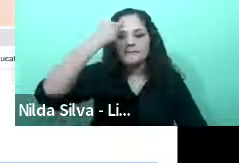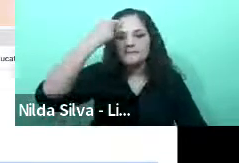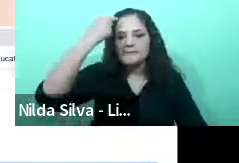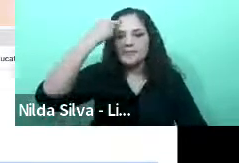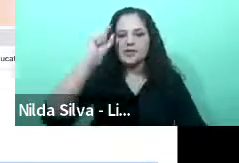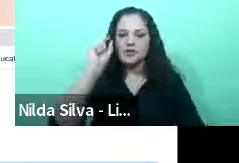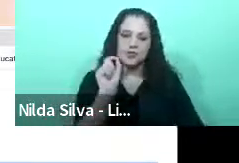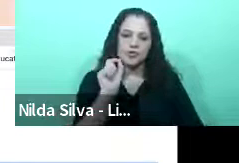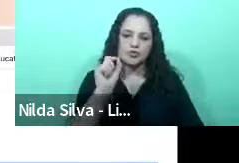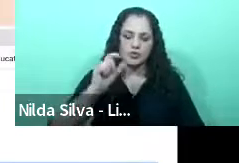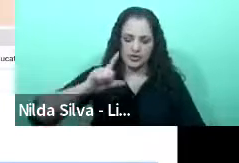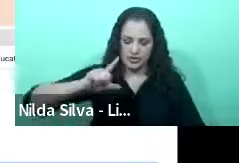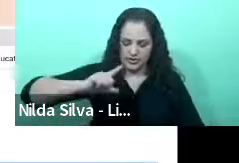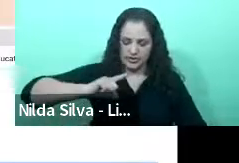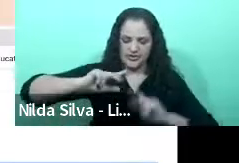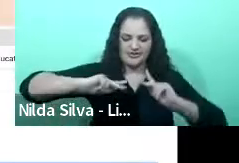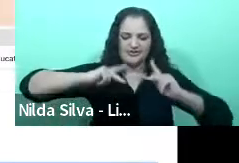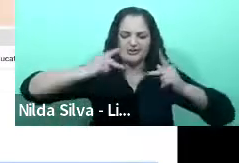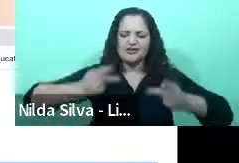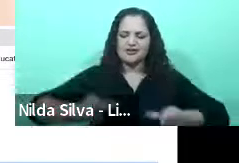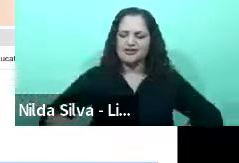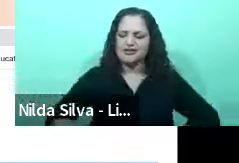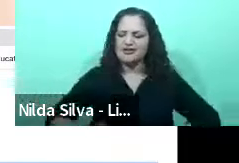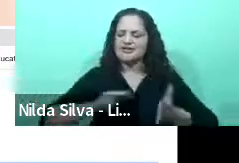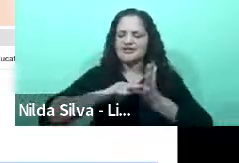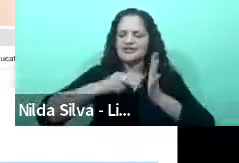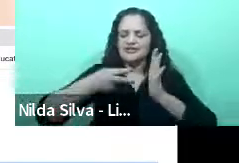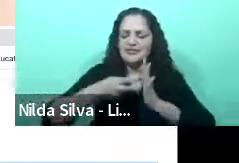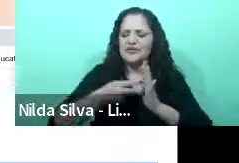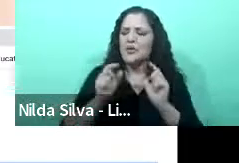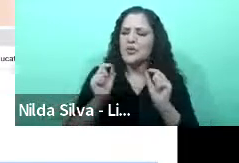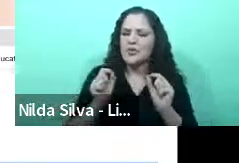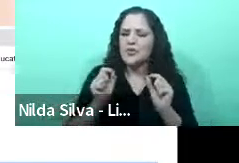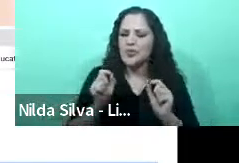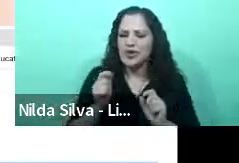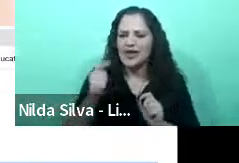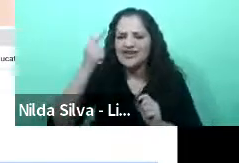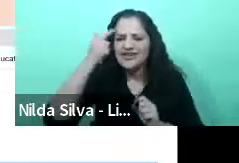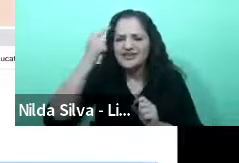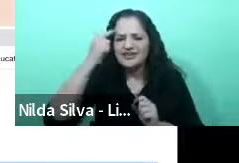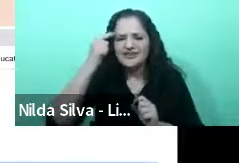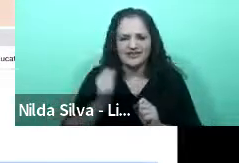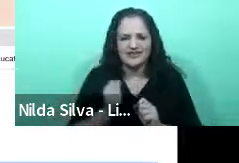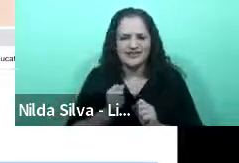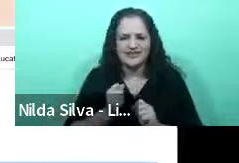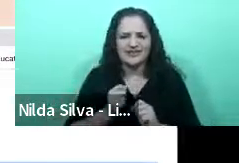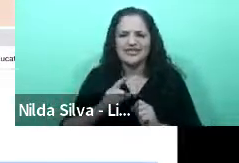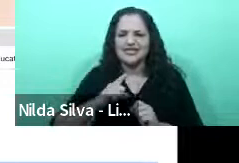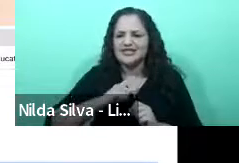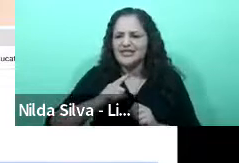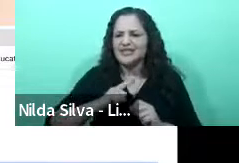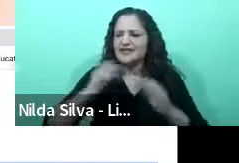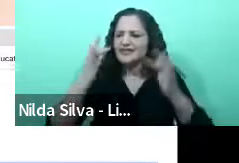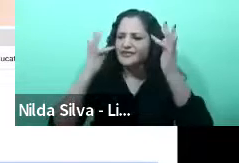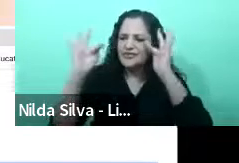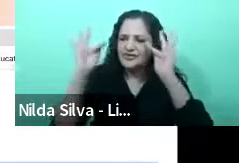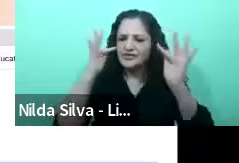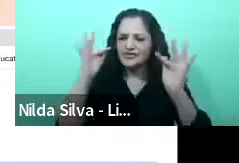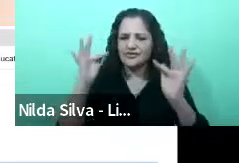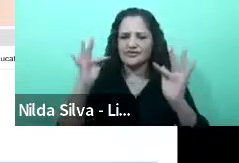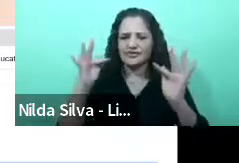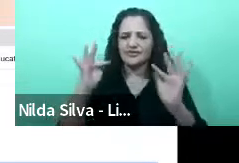que a gente tem de ser humano, né? E numa concepção que é antropológica, filosófica e também do